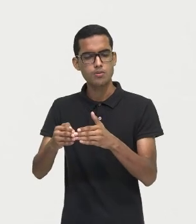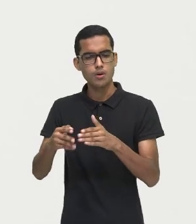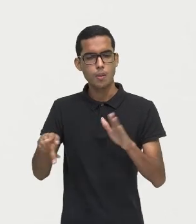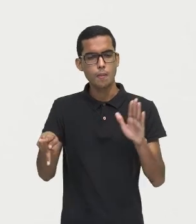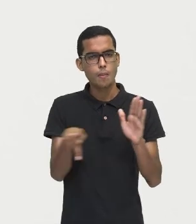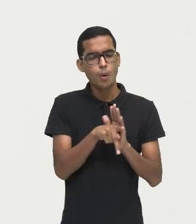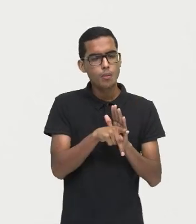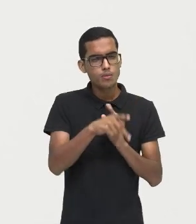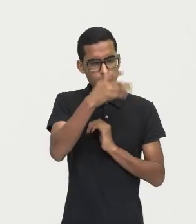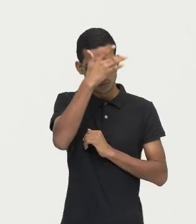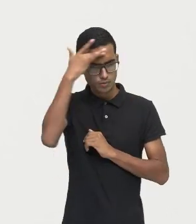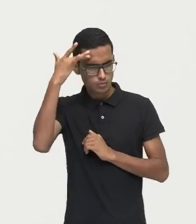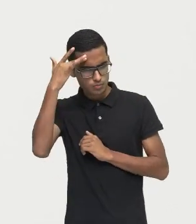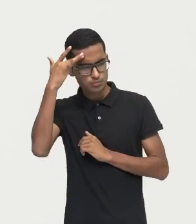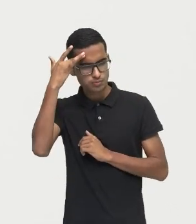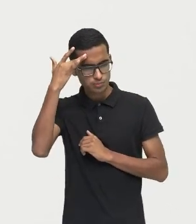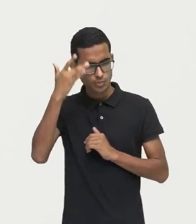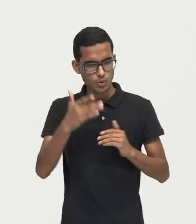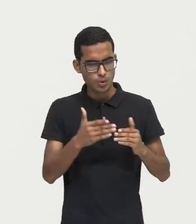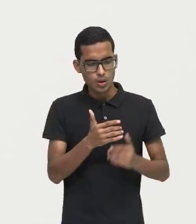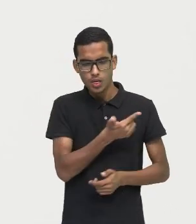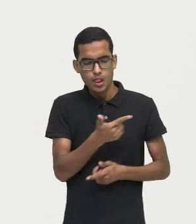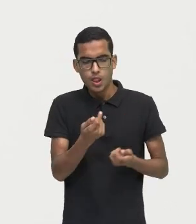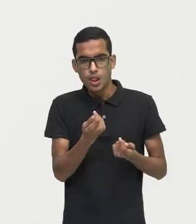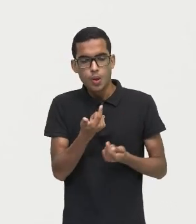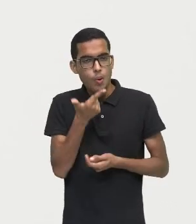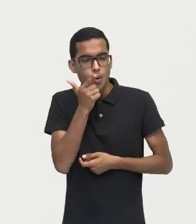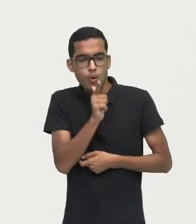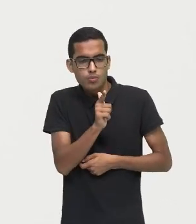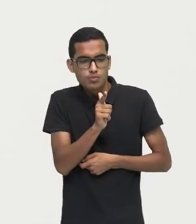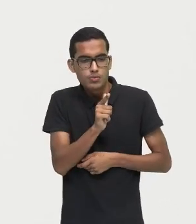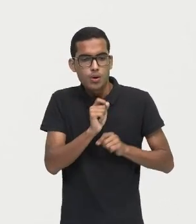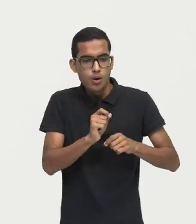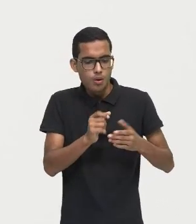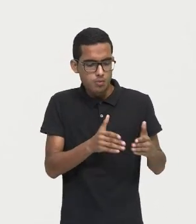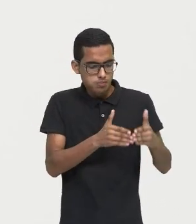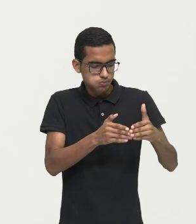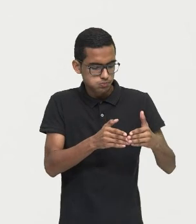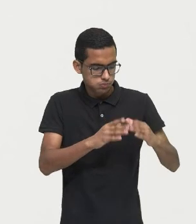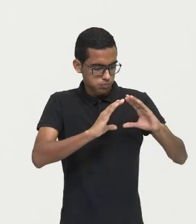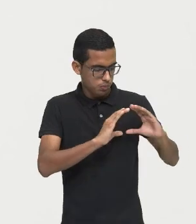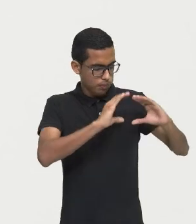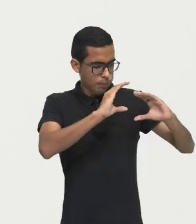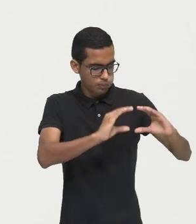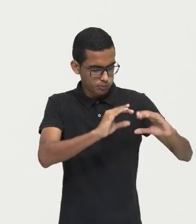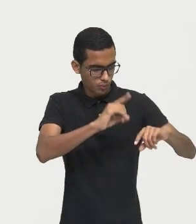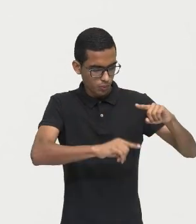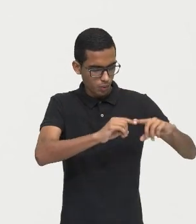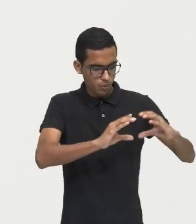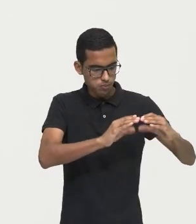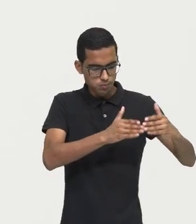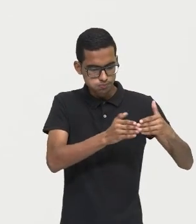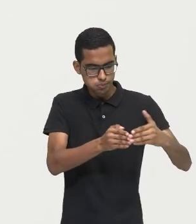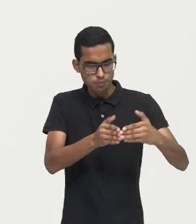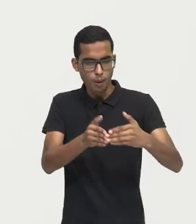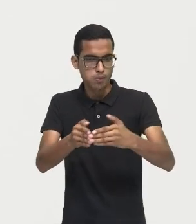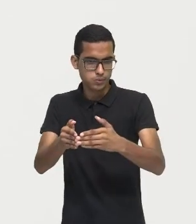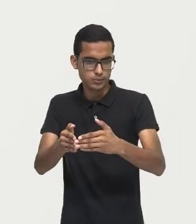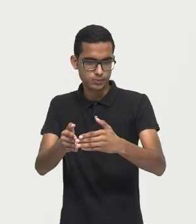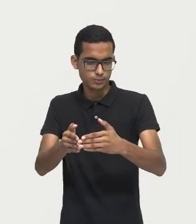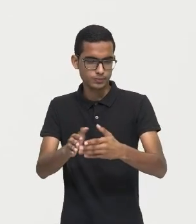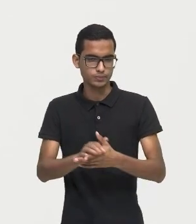de pessoas, sem condições de transporte e de cargas. Ou seria a letra C, os